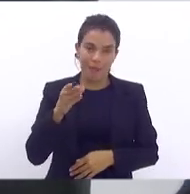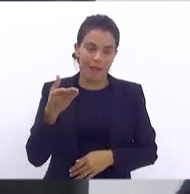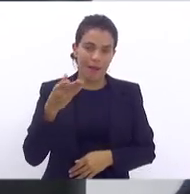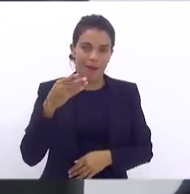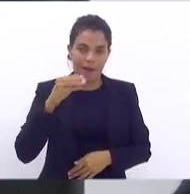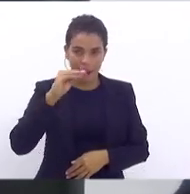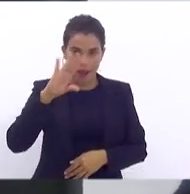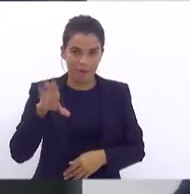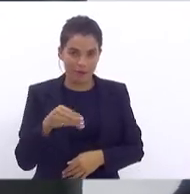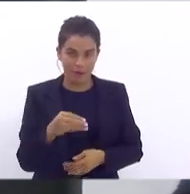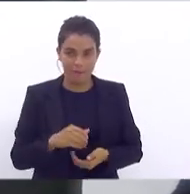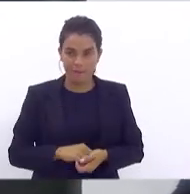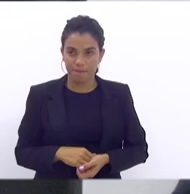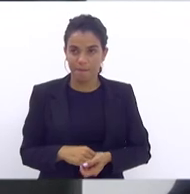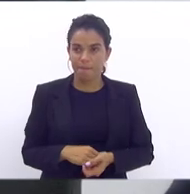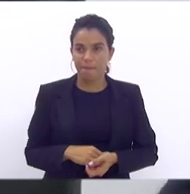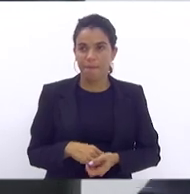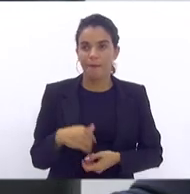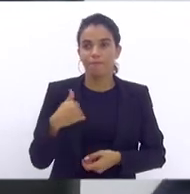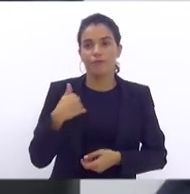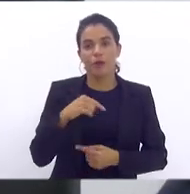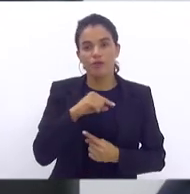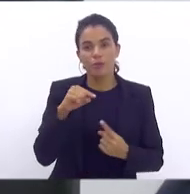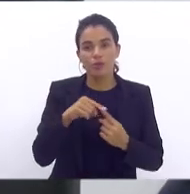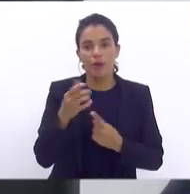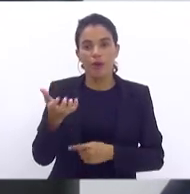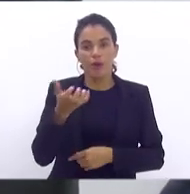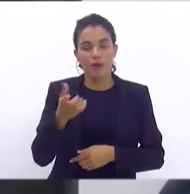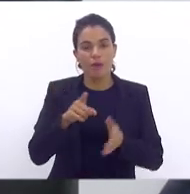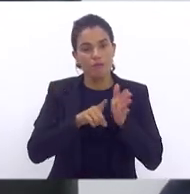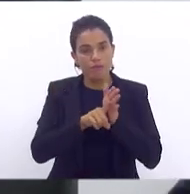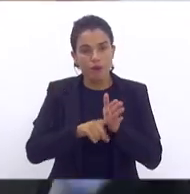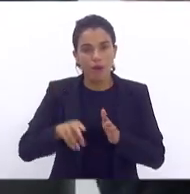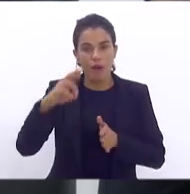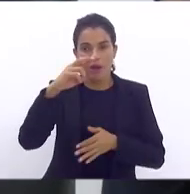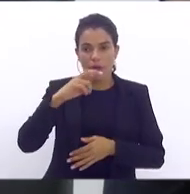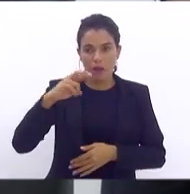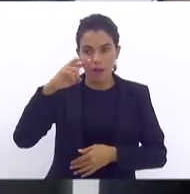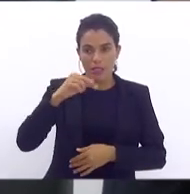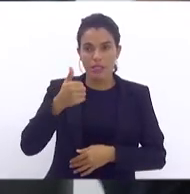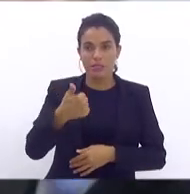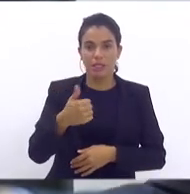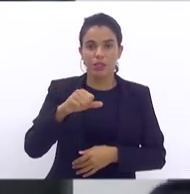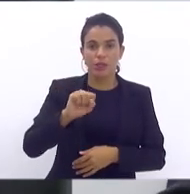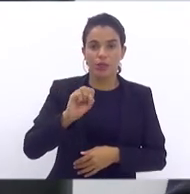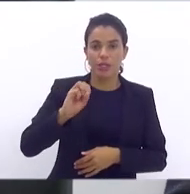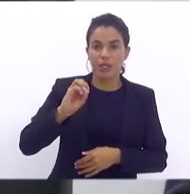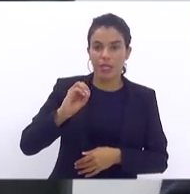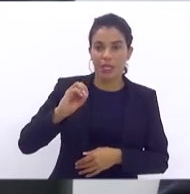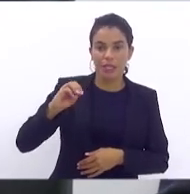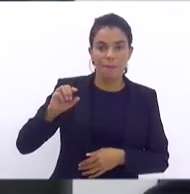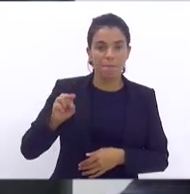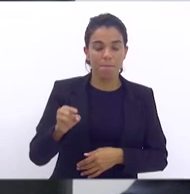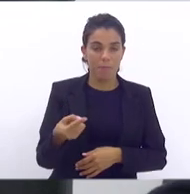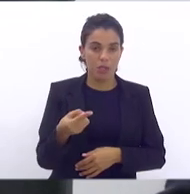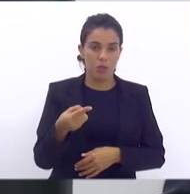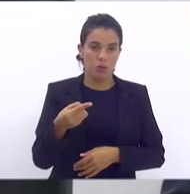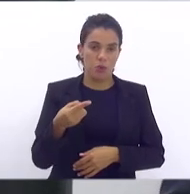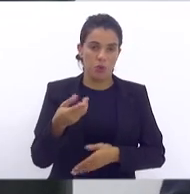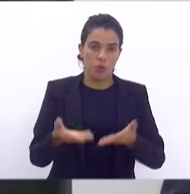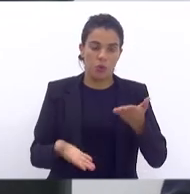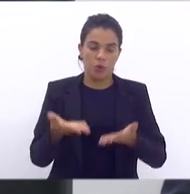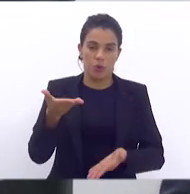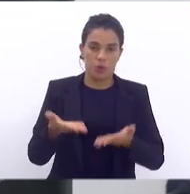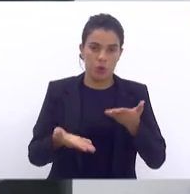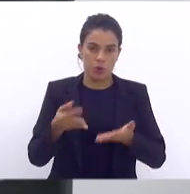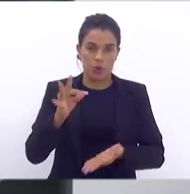aqui, nos surpreendeu, porque nós queríamos fazer a vistoria para ver as 180 mil toneladas de minério que estavam naquele navio.